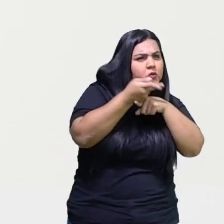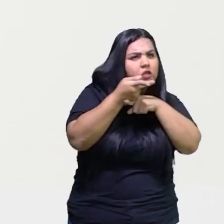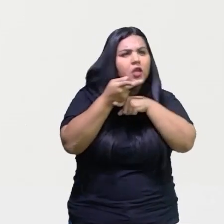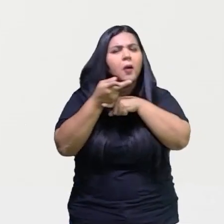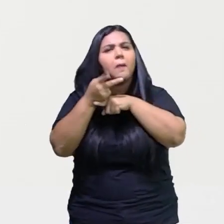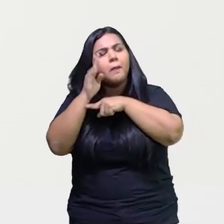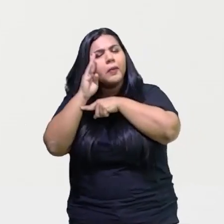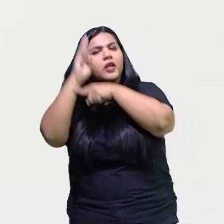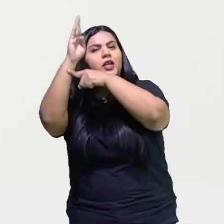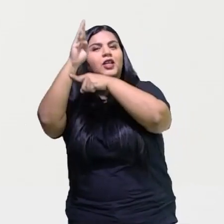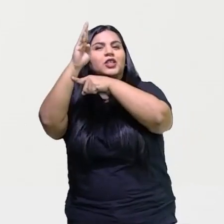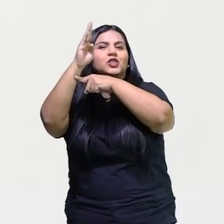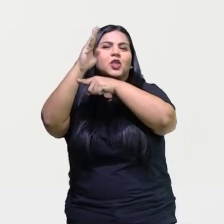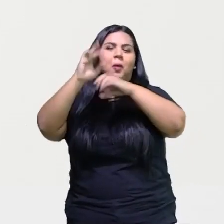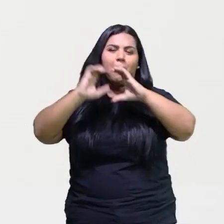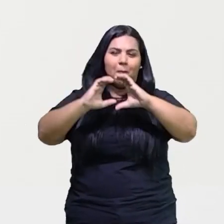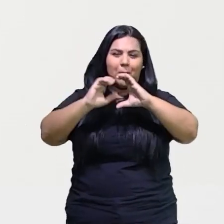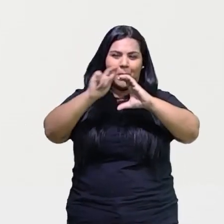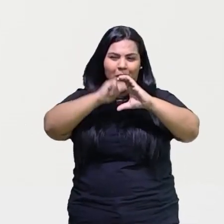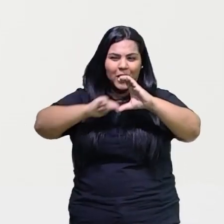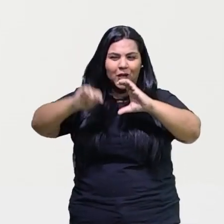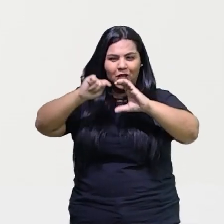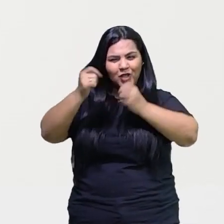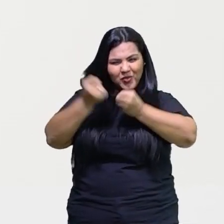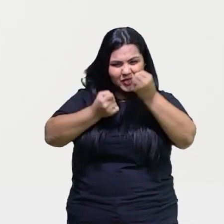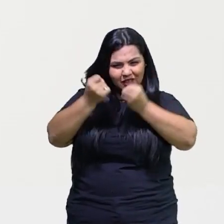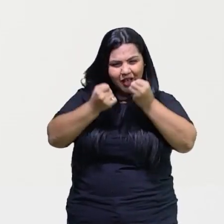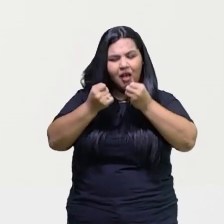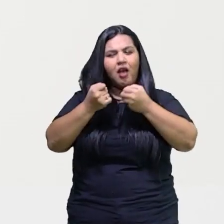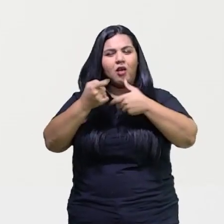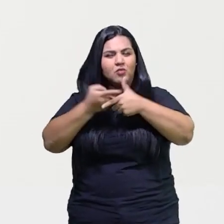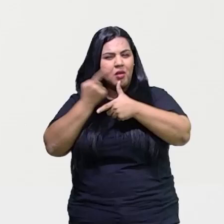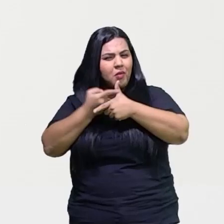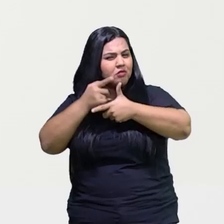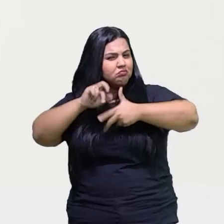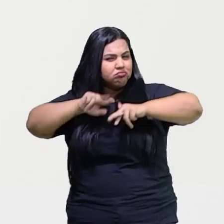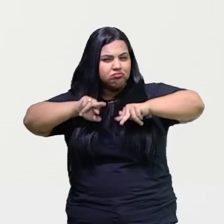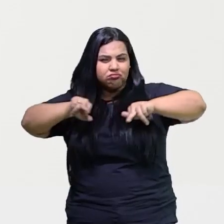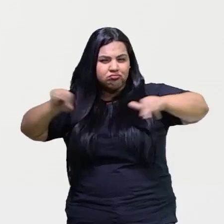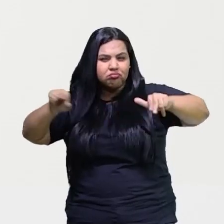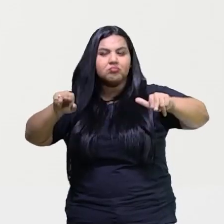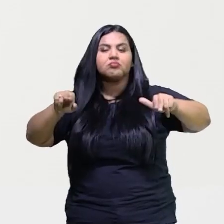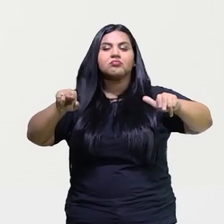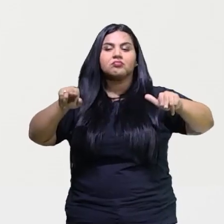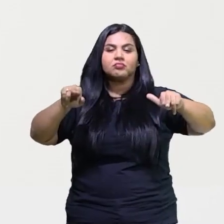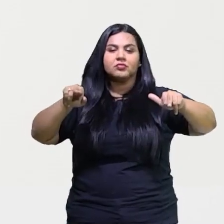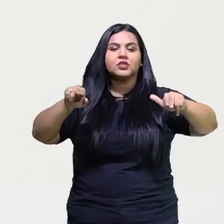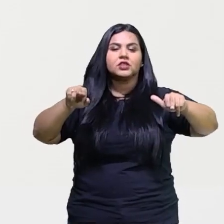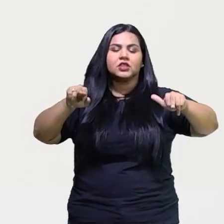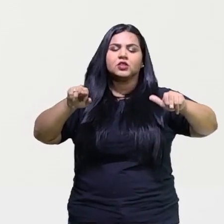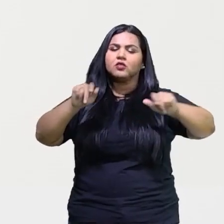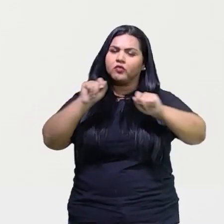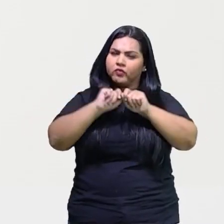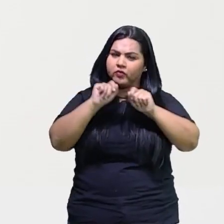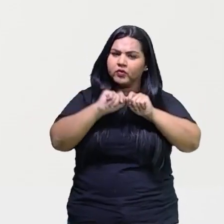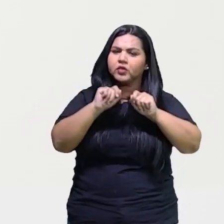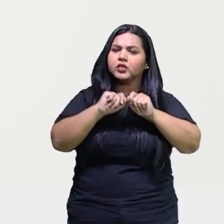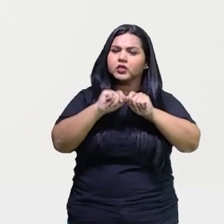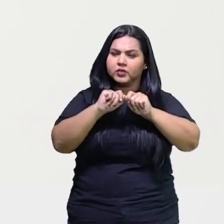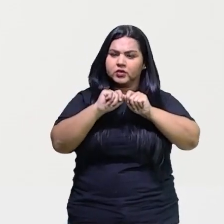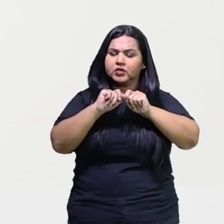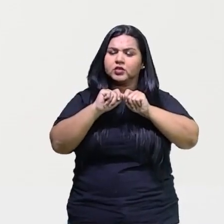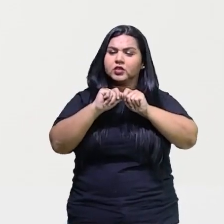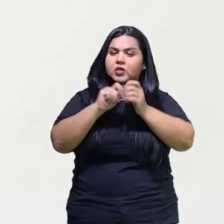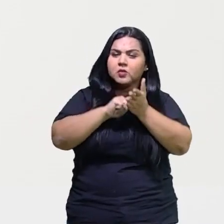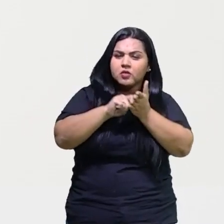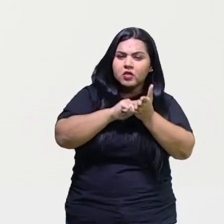pneus, sapatos, enfim, vários objetos foram sendo fabricados com a borracha. O látex